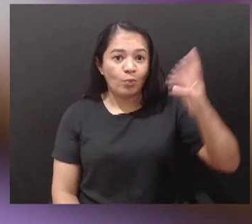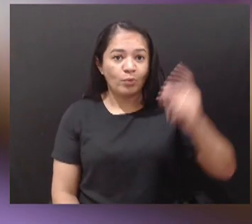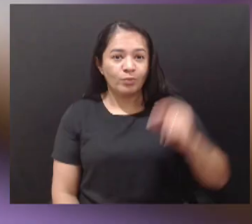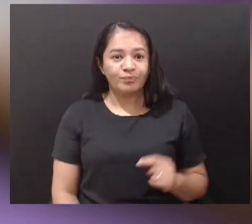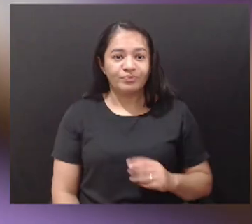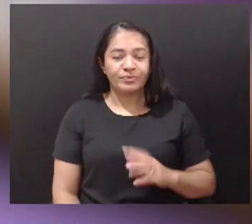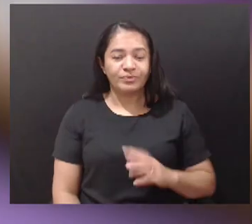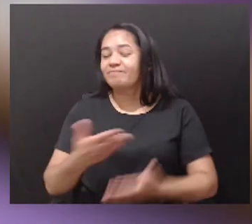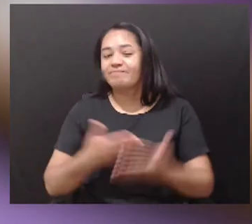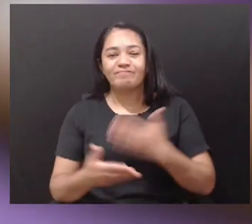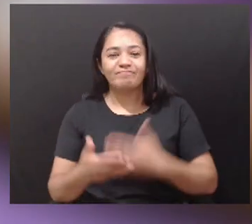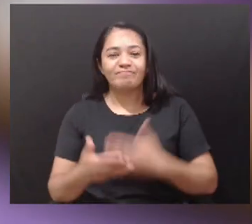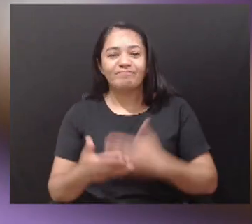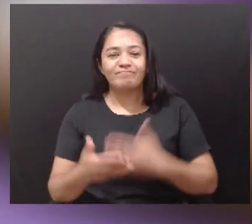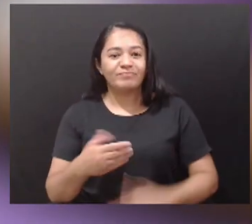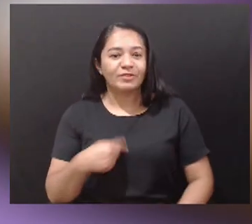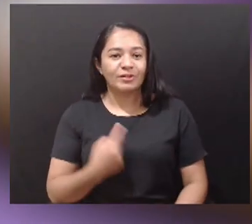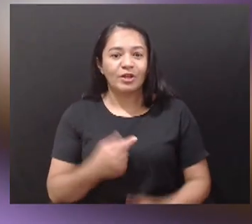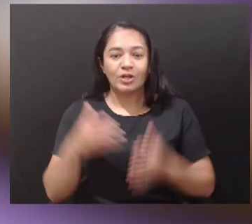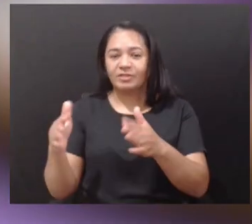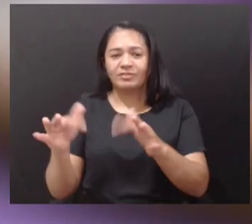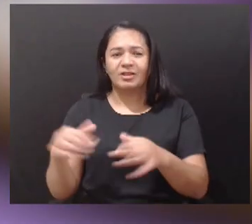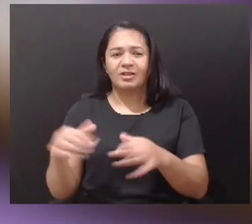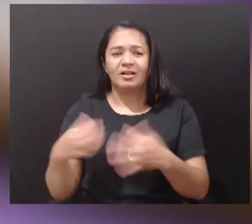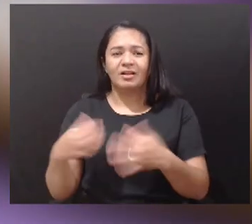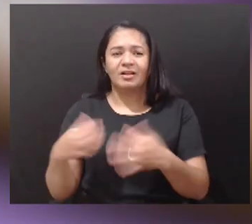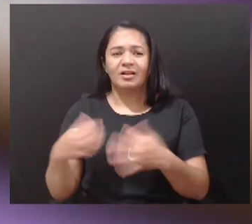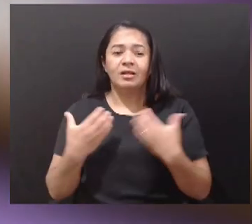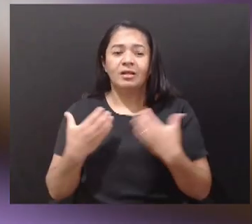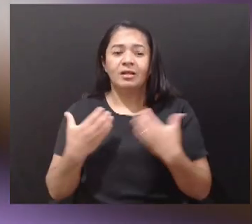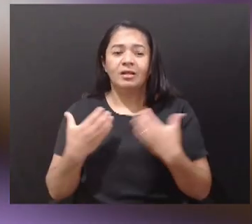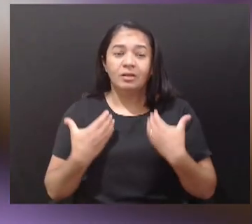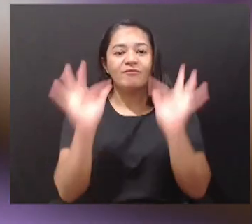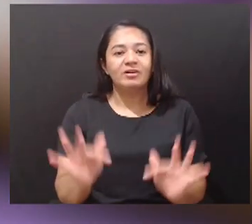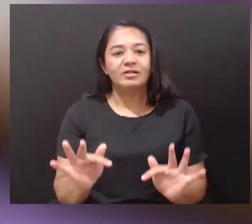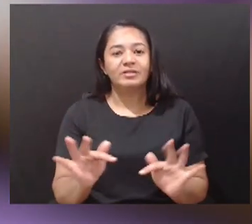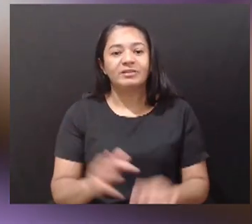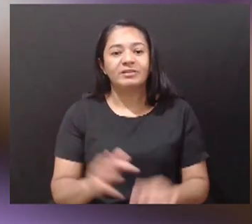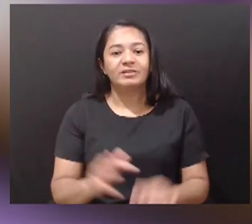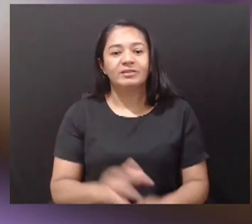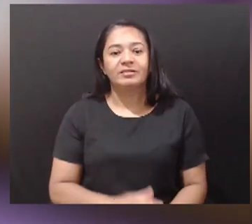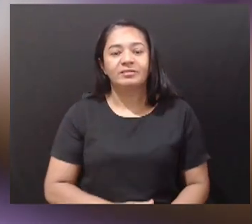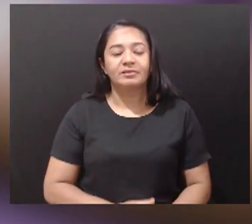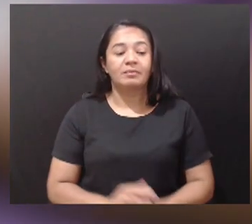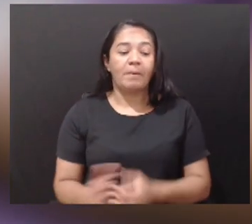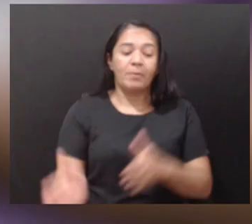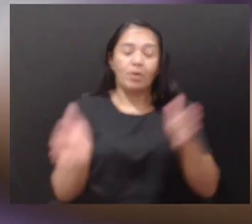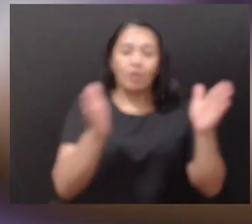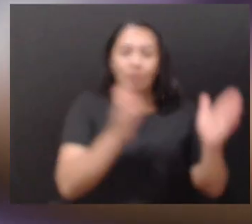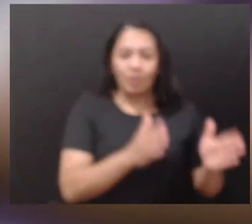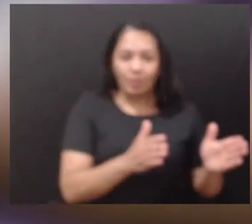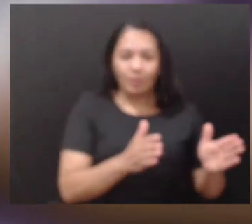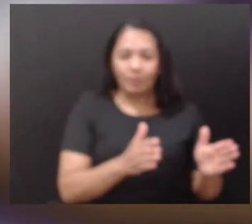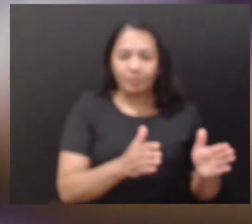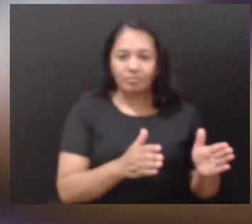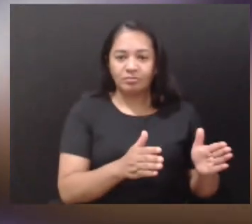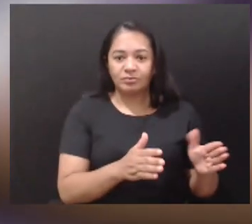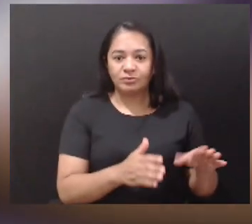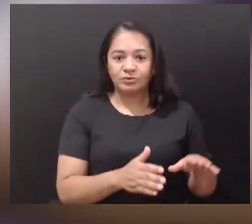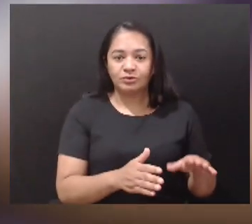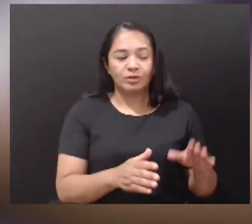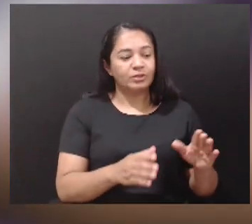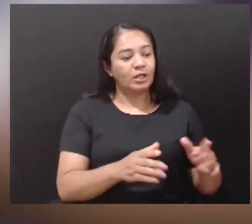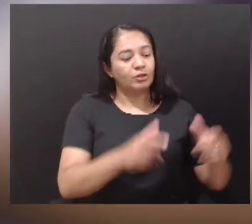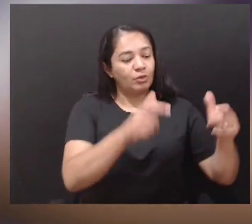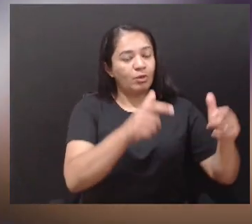gente chega no final do dia, a gente tá cansado, mas tá feliz. E por outro lado, você vê, a gente tá num prédio comercial,